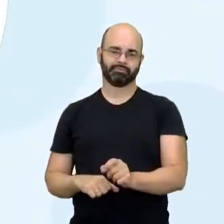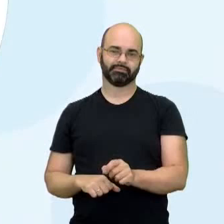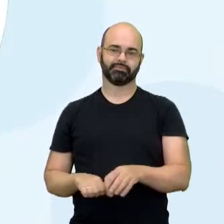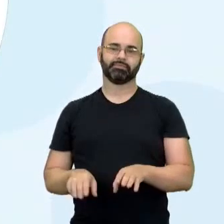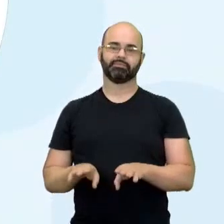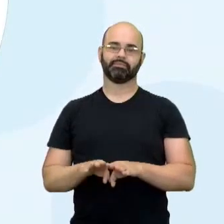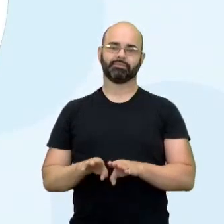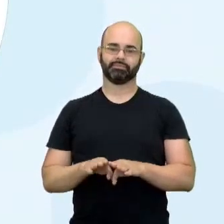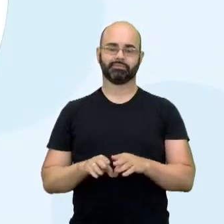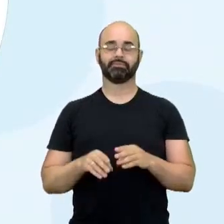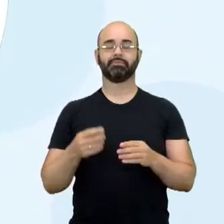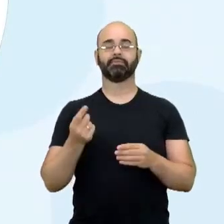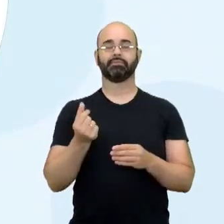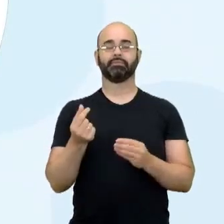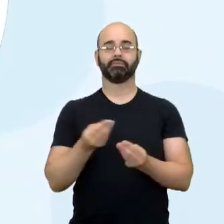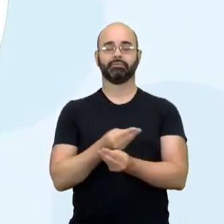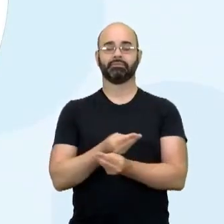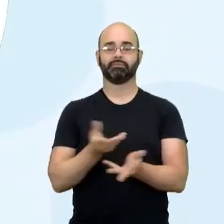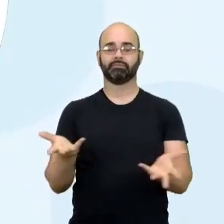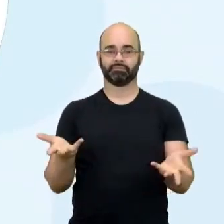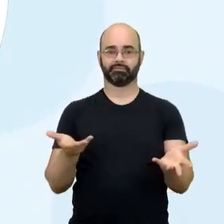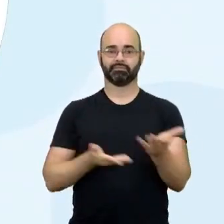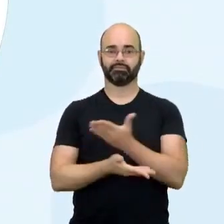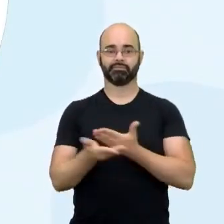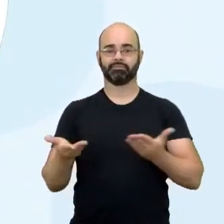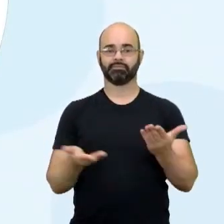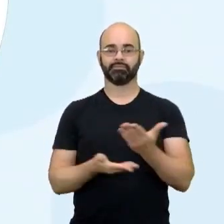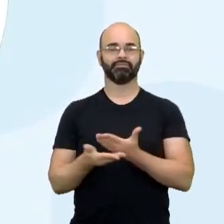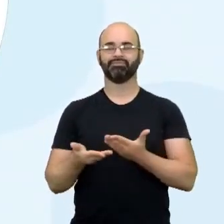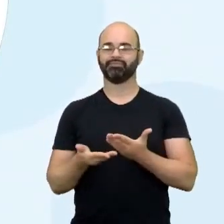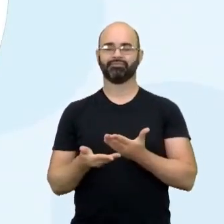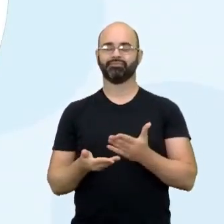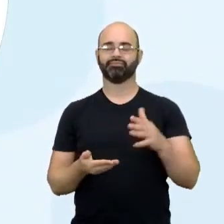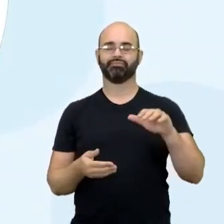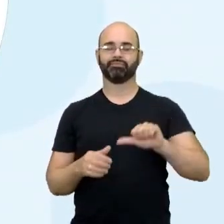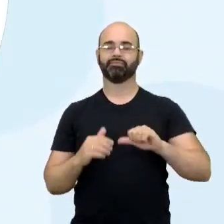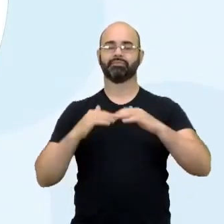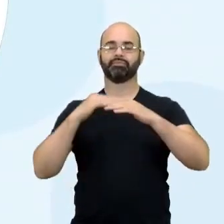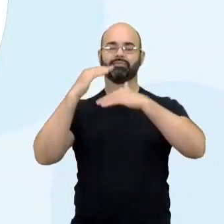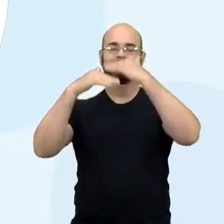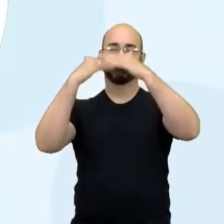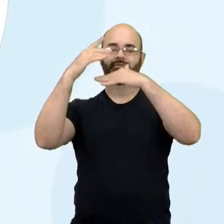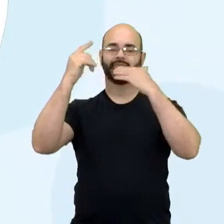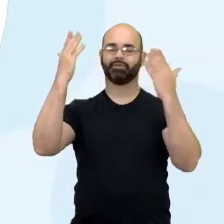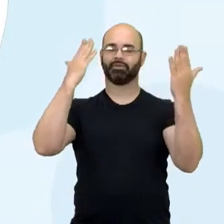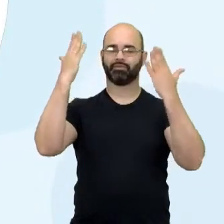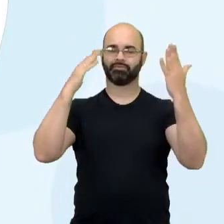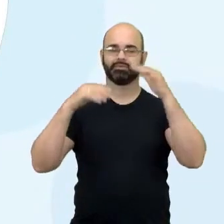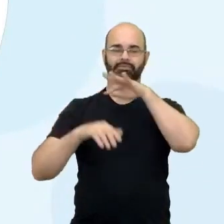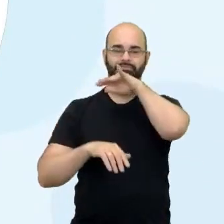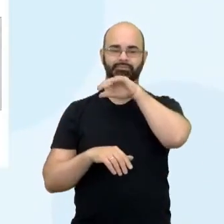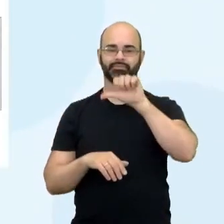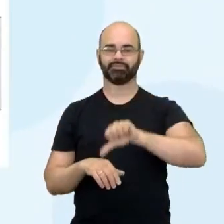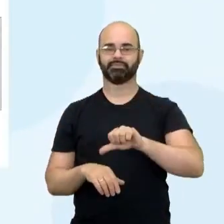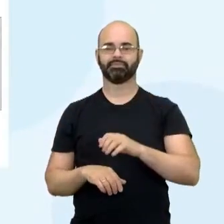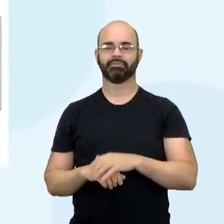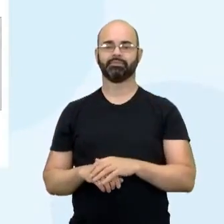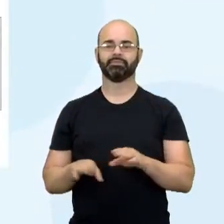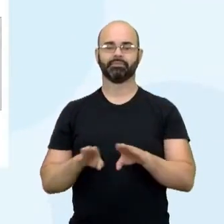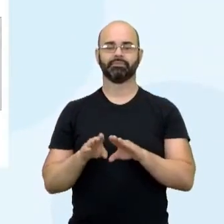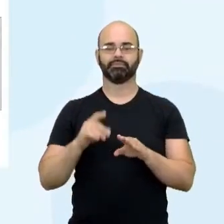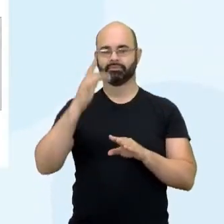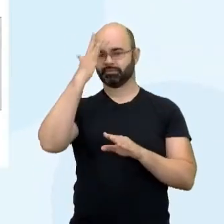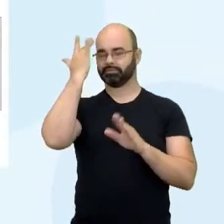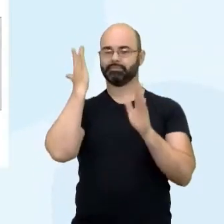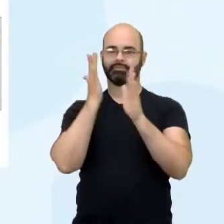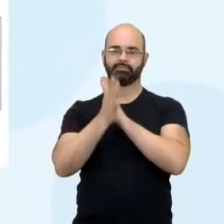uma distribuição de renda aquém dos países desenvolvidos. Para finalizar, número de refugiados, aí pode